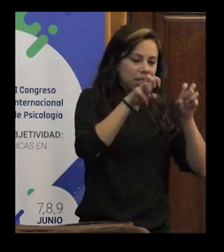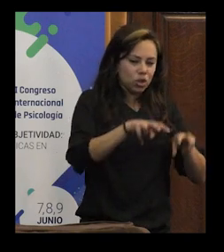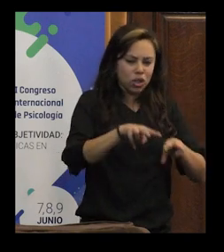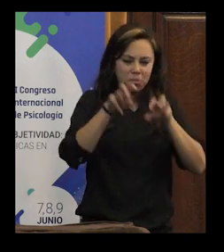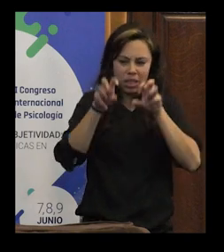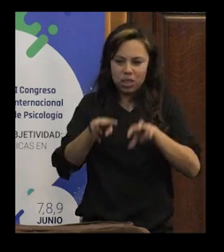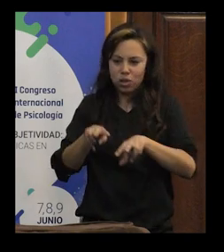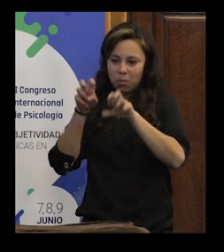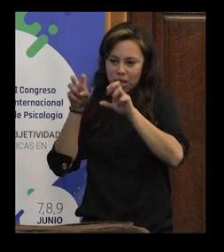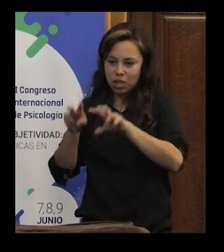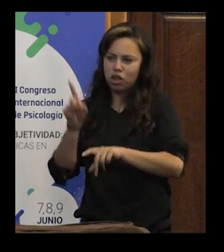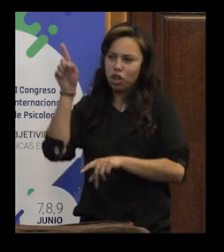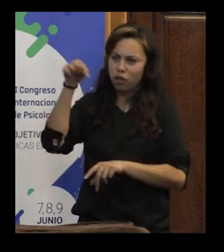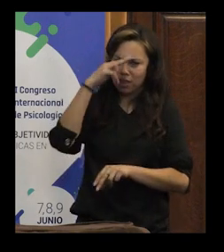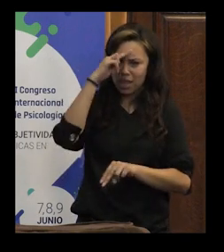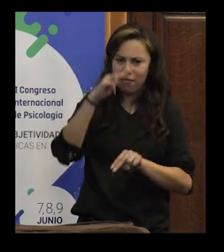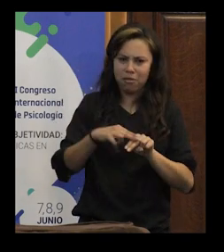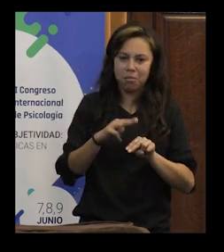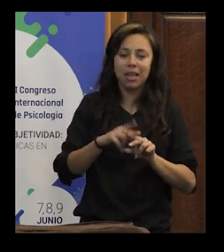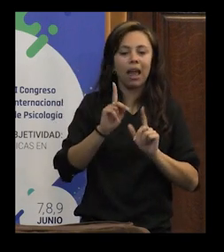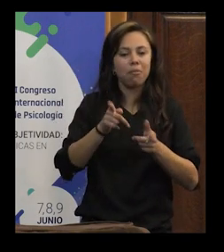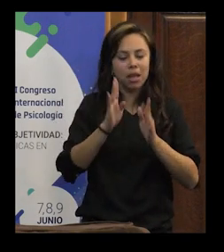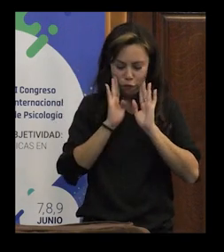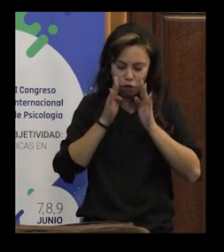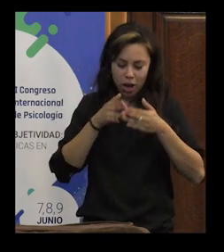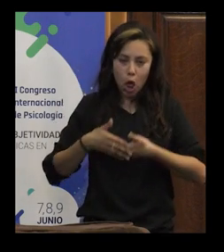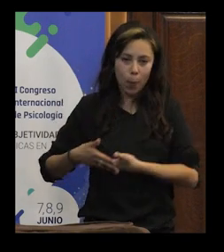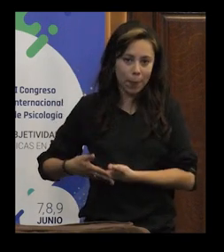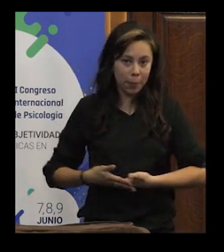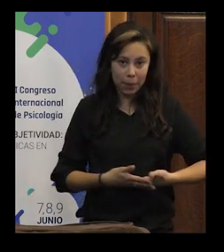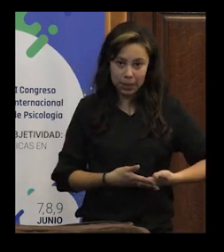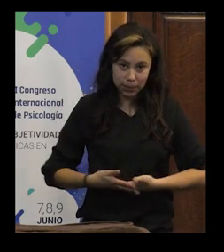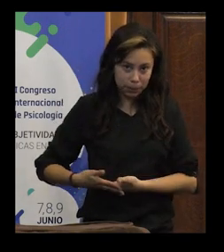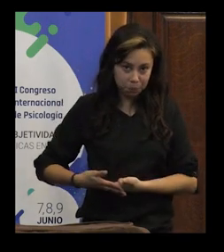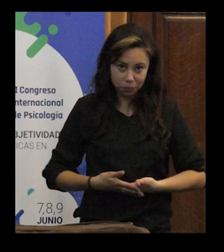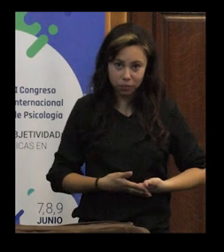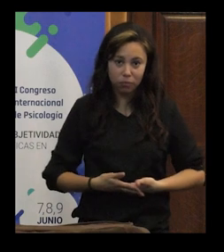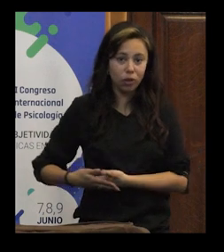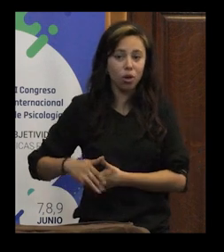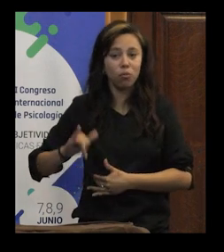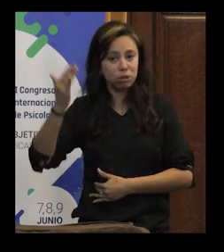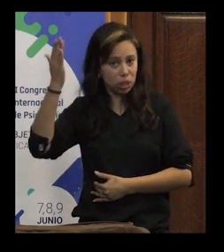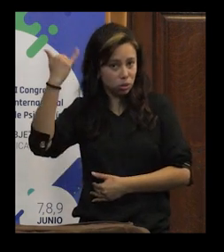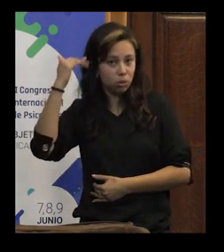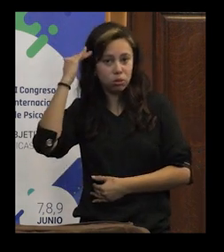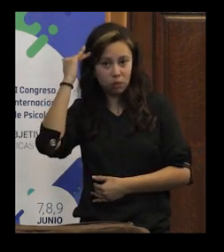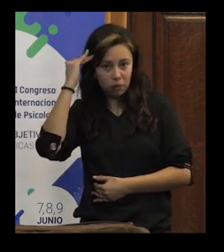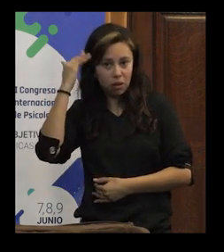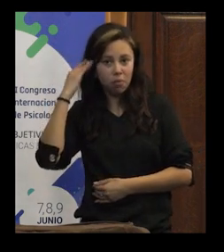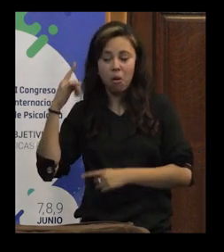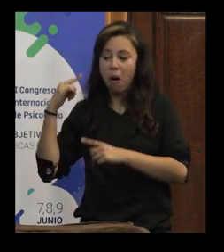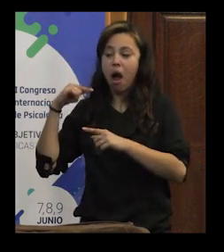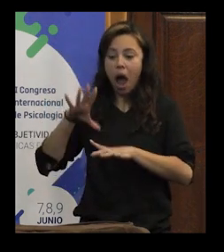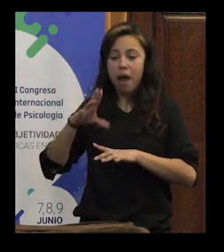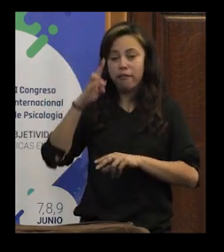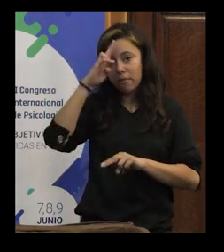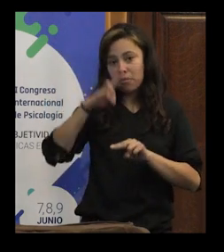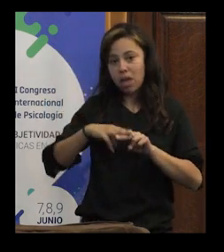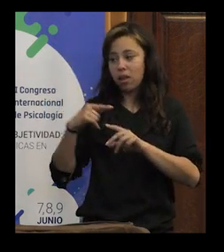o cenário do assessoramento genético que, como sabem, sempre ha